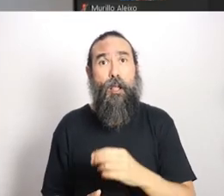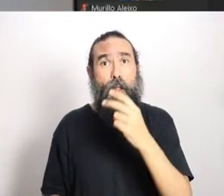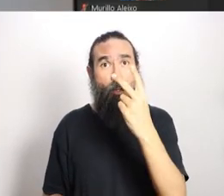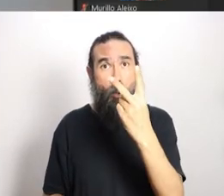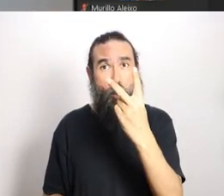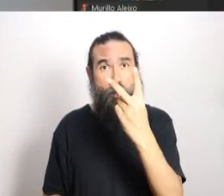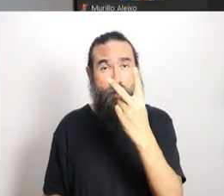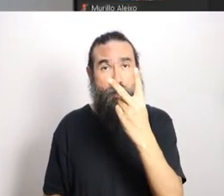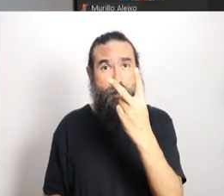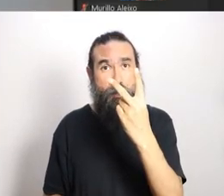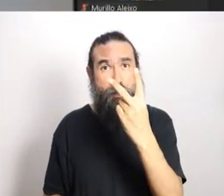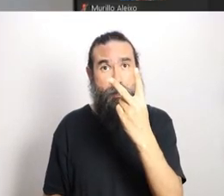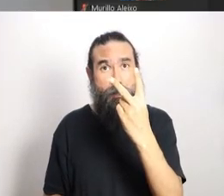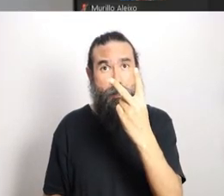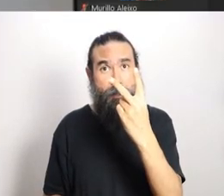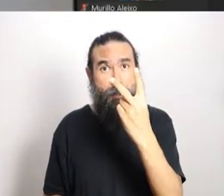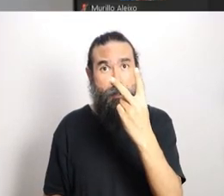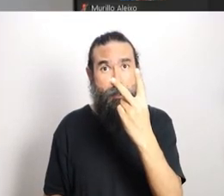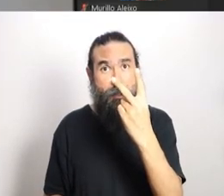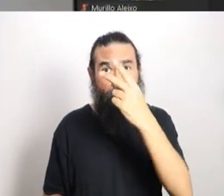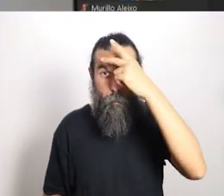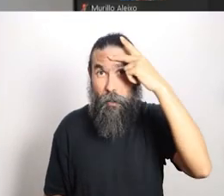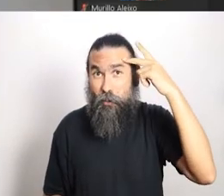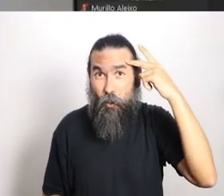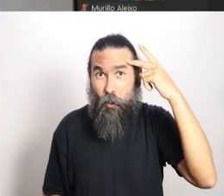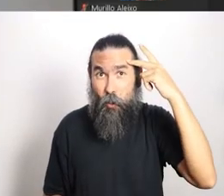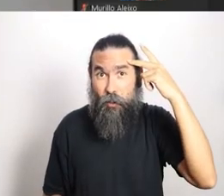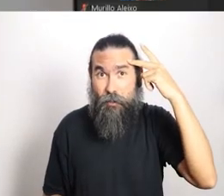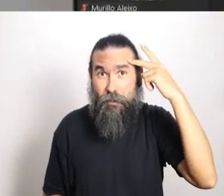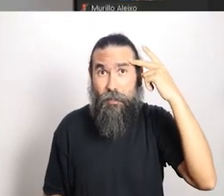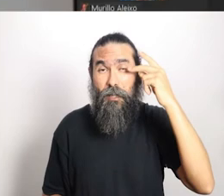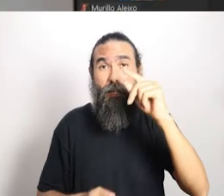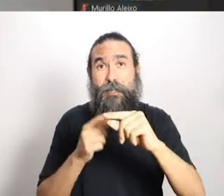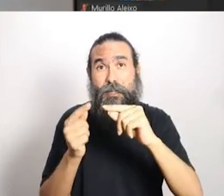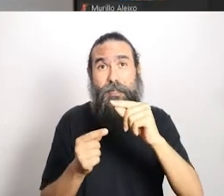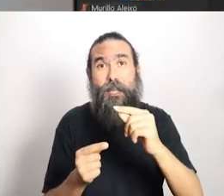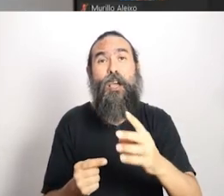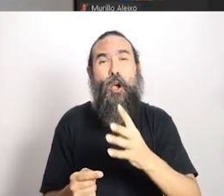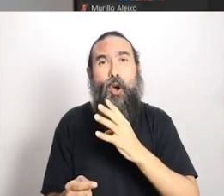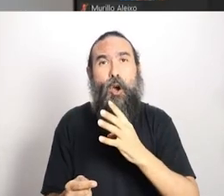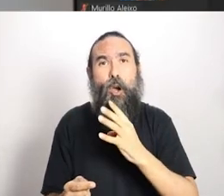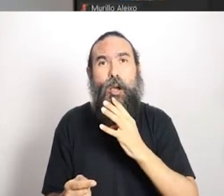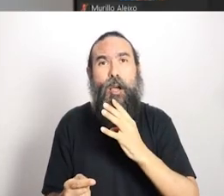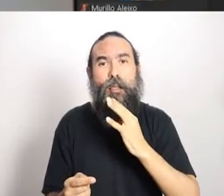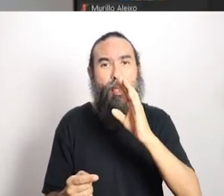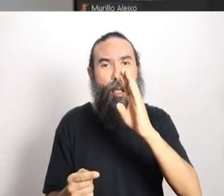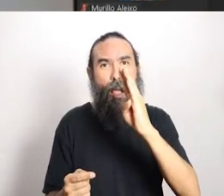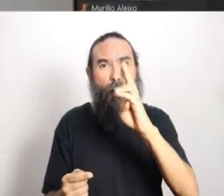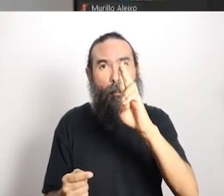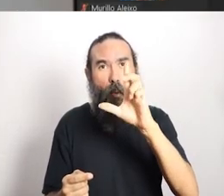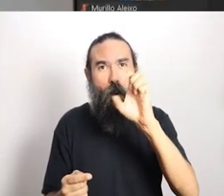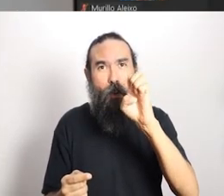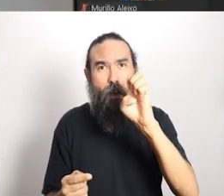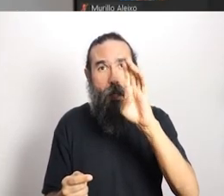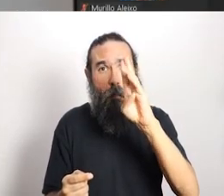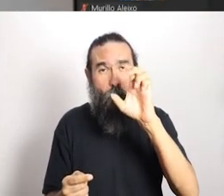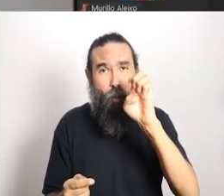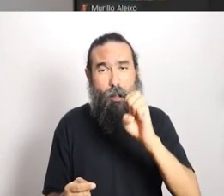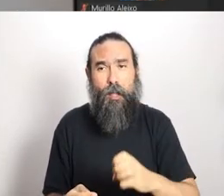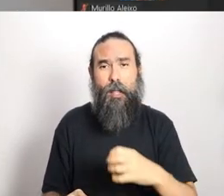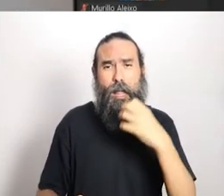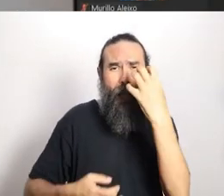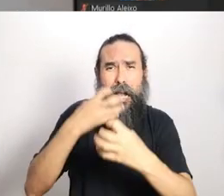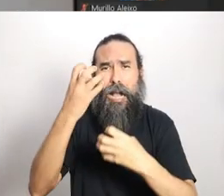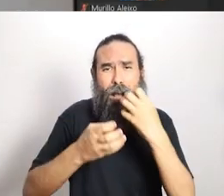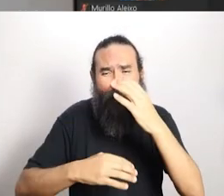cantadores paraibanos. Existe um camarada chamado Bully Bully. Ele faz uma cantoria, ele é um cabra diferente, ele não sei o que lá e tal, ele se traja